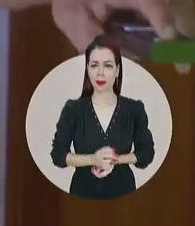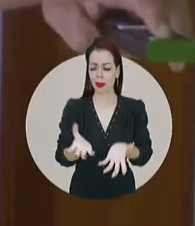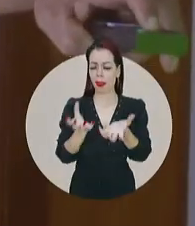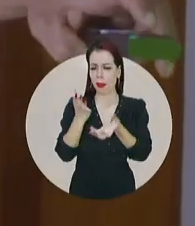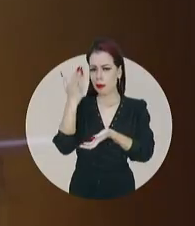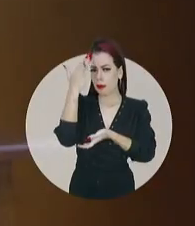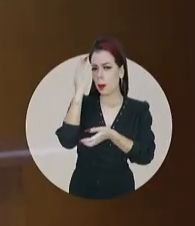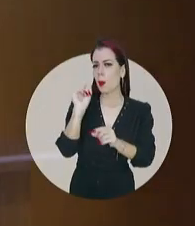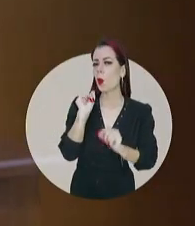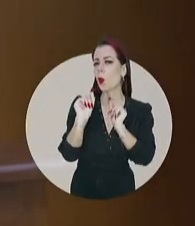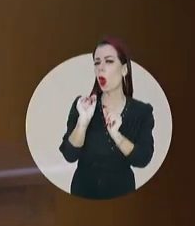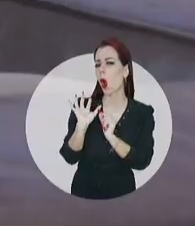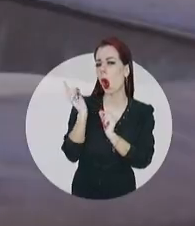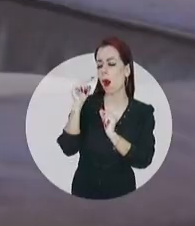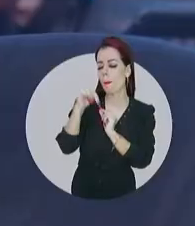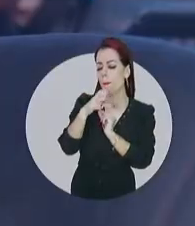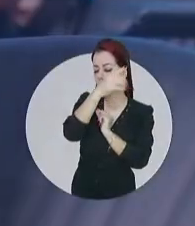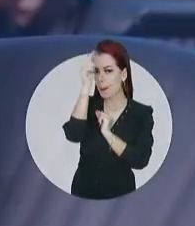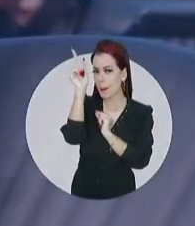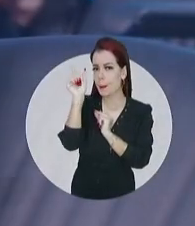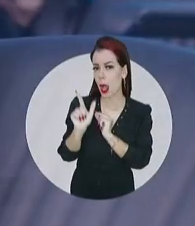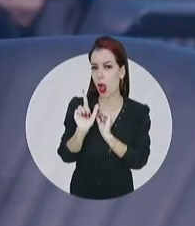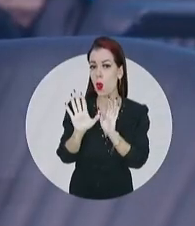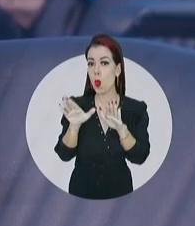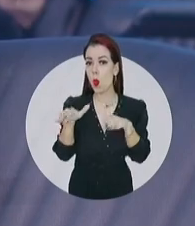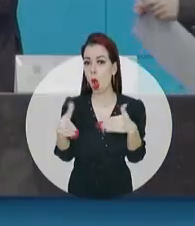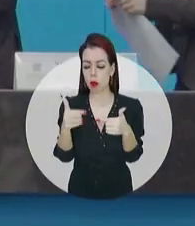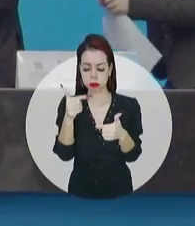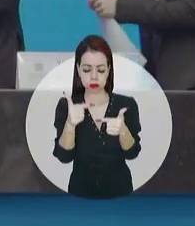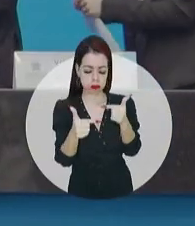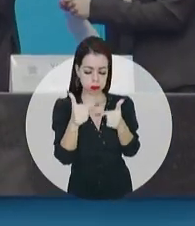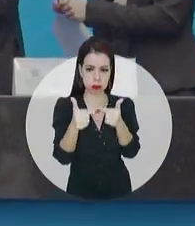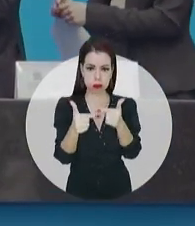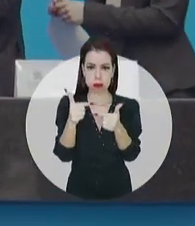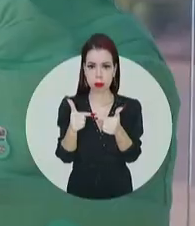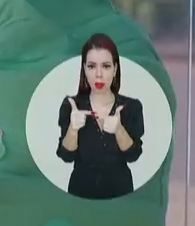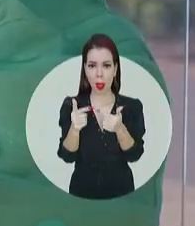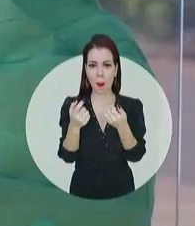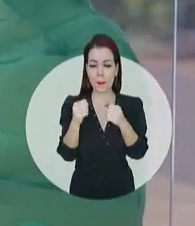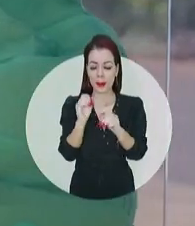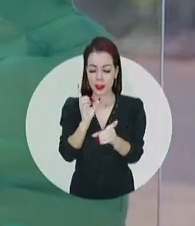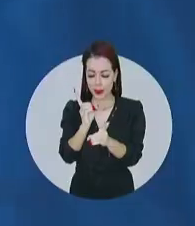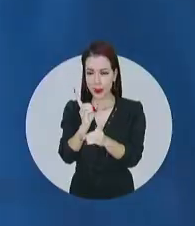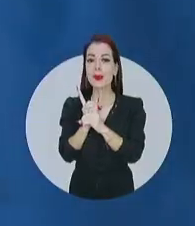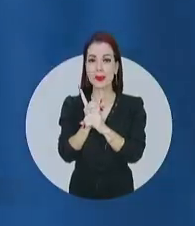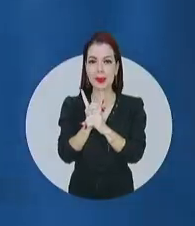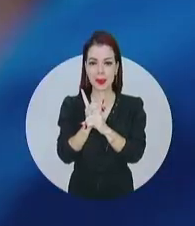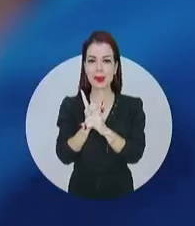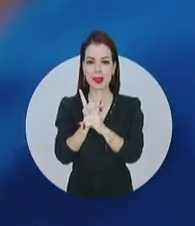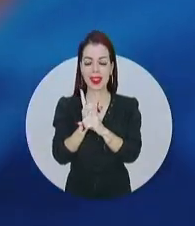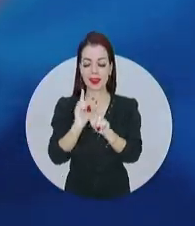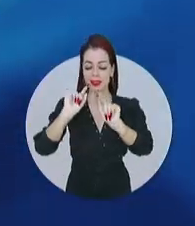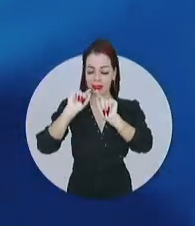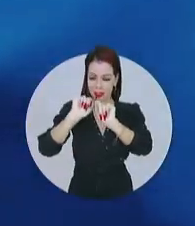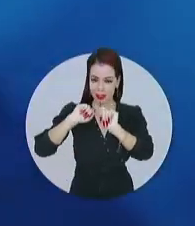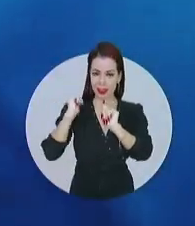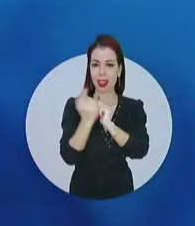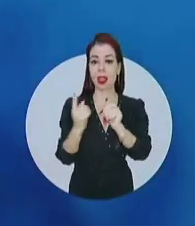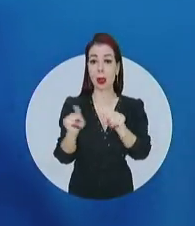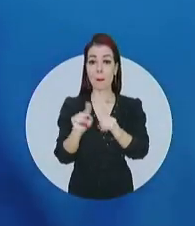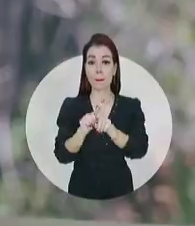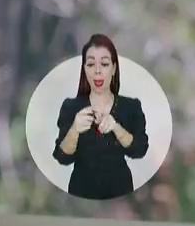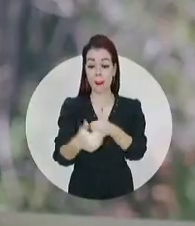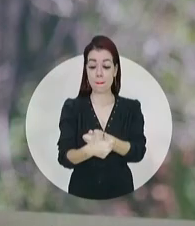3919-1100. Quer saber o que está acontecendo em Mato Grosso do Sul? Quais os principais debates? Basta sintonizar. A